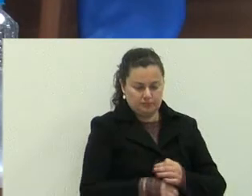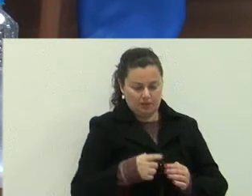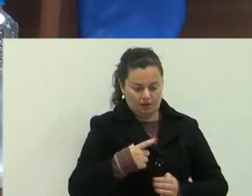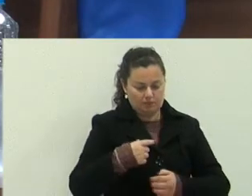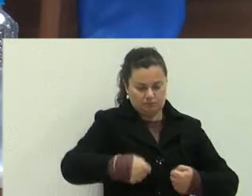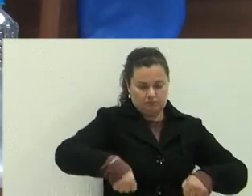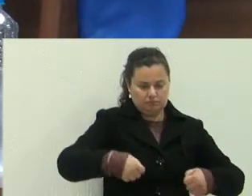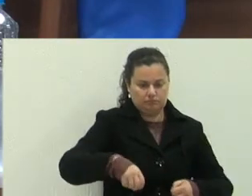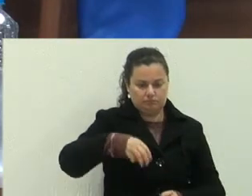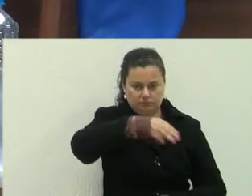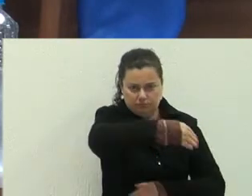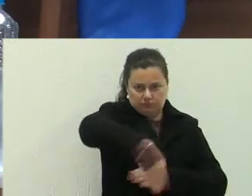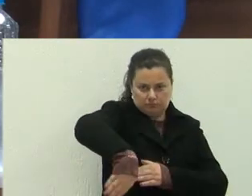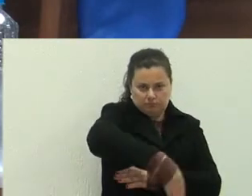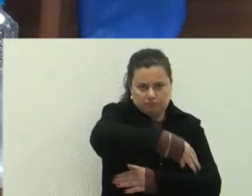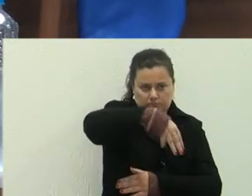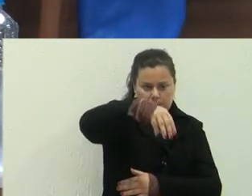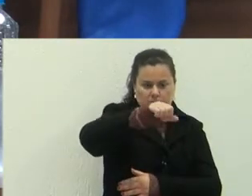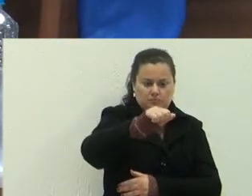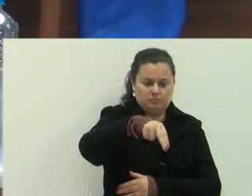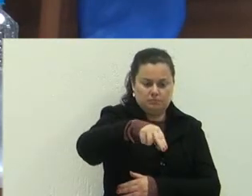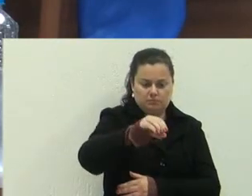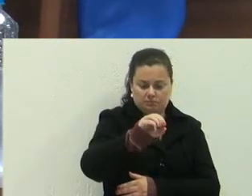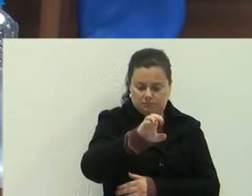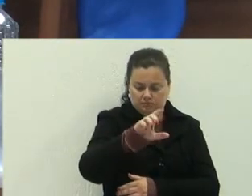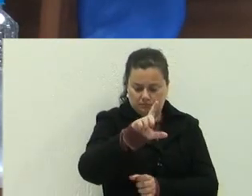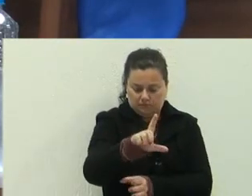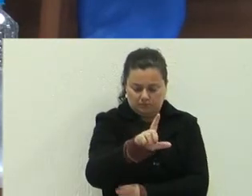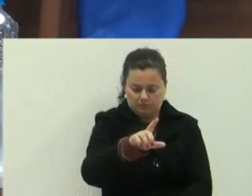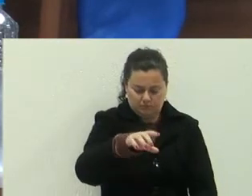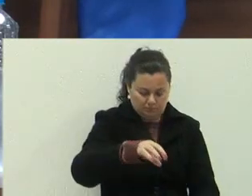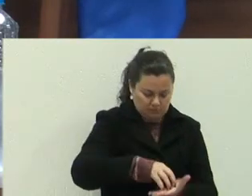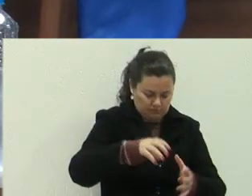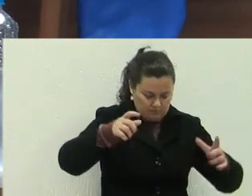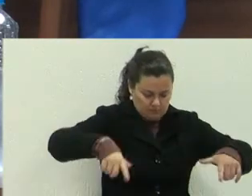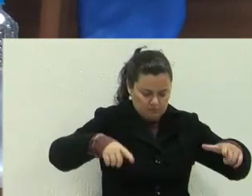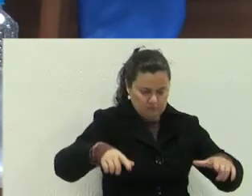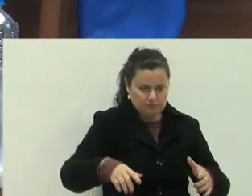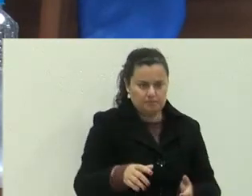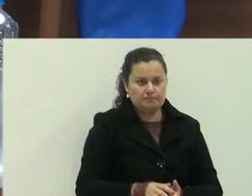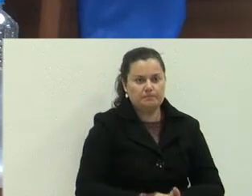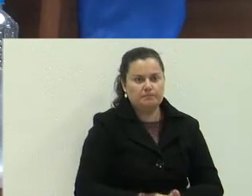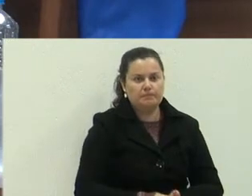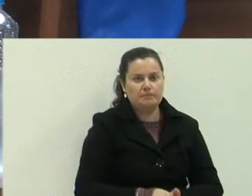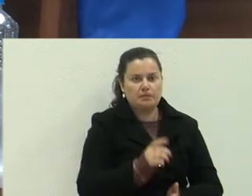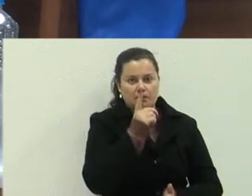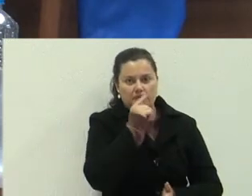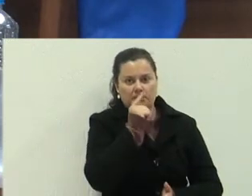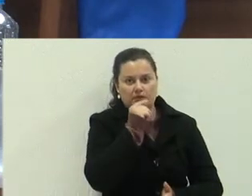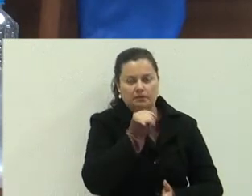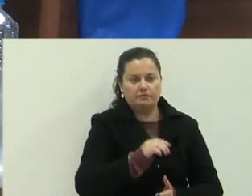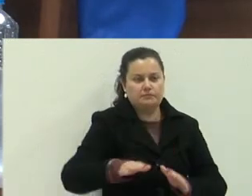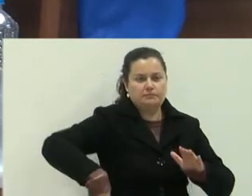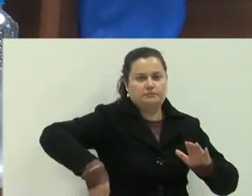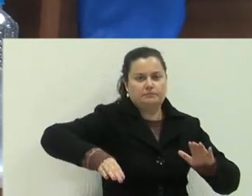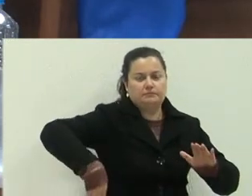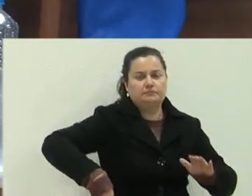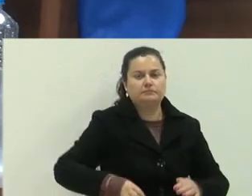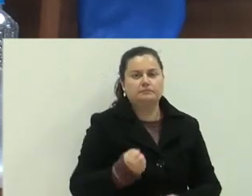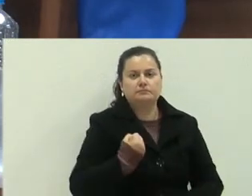rua Manuel Pio dos Santos, localizada no bairro Meia Praia. Indicação